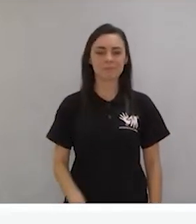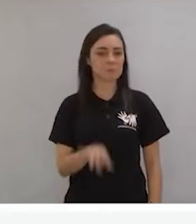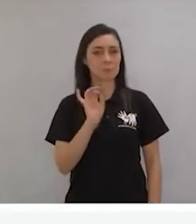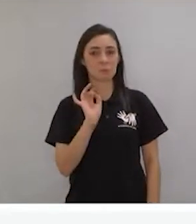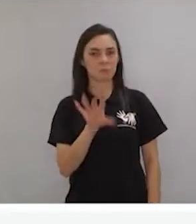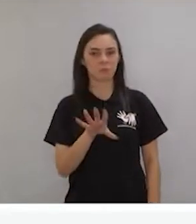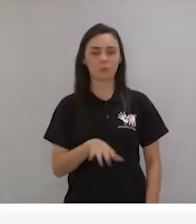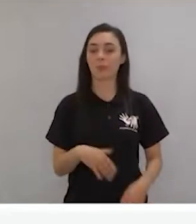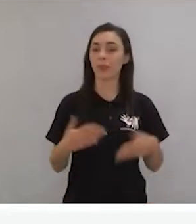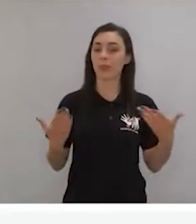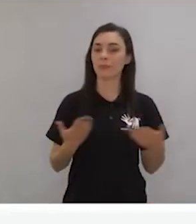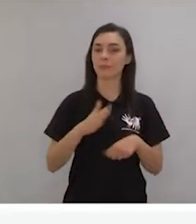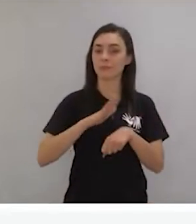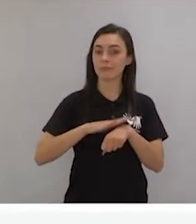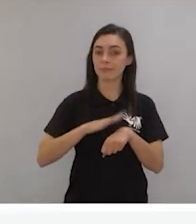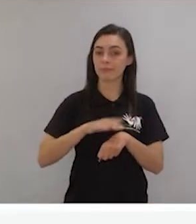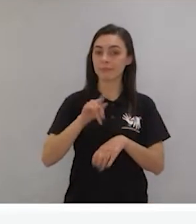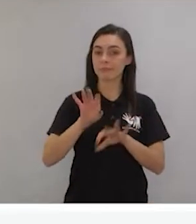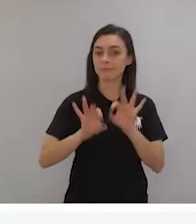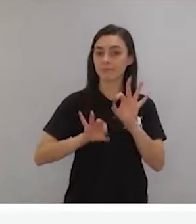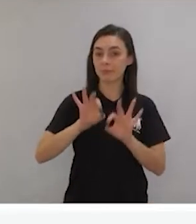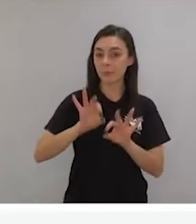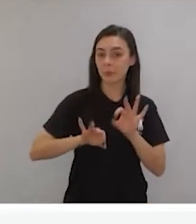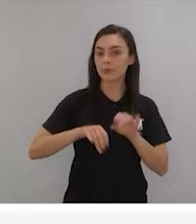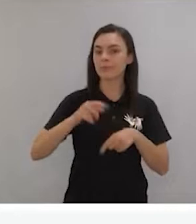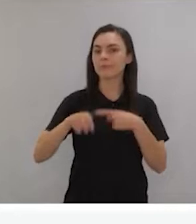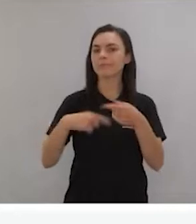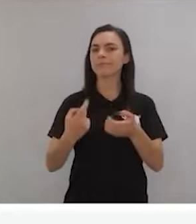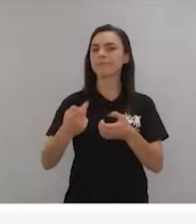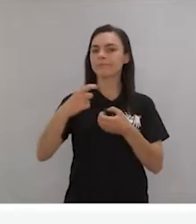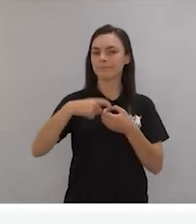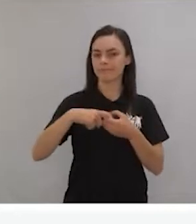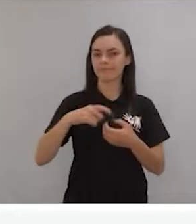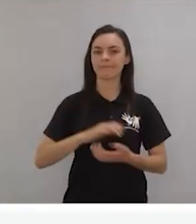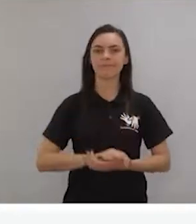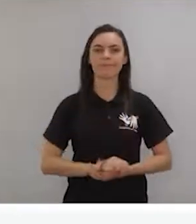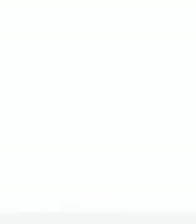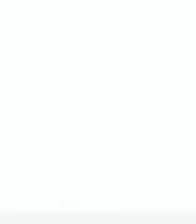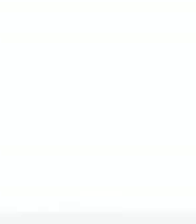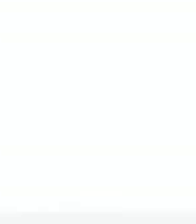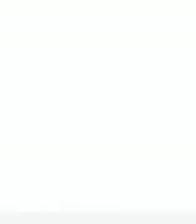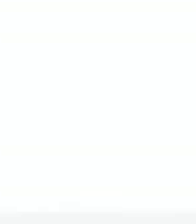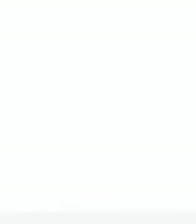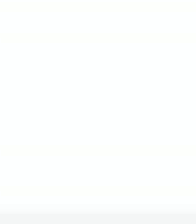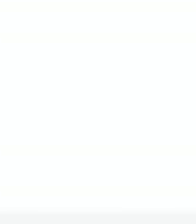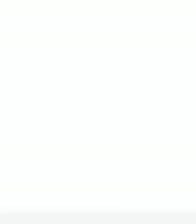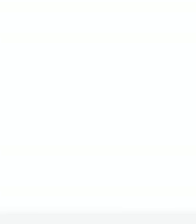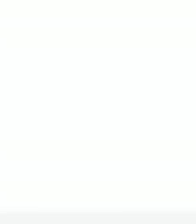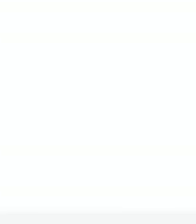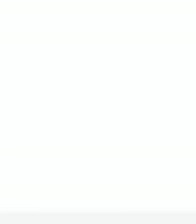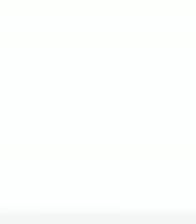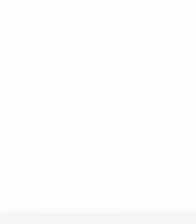é isso aí. Então, vou dar um tempinho para vocês organizarem o material e a gente já volta.